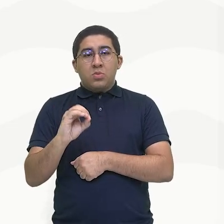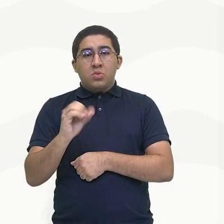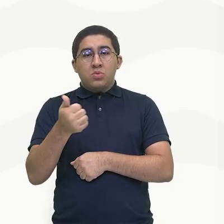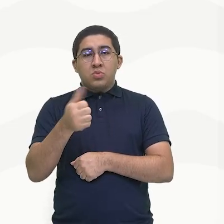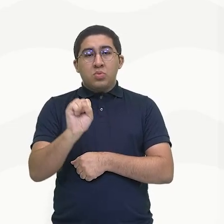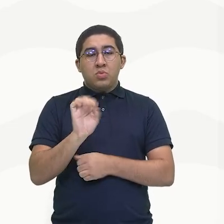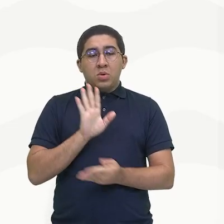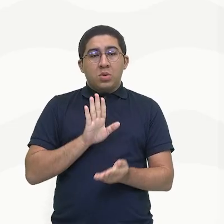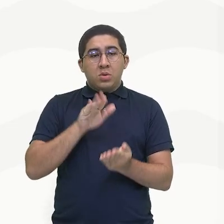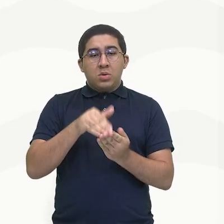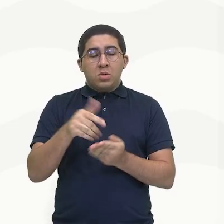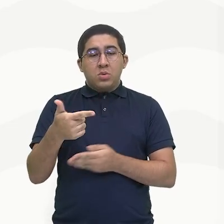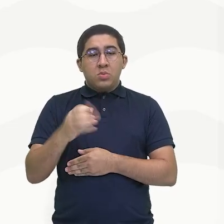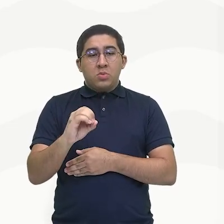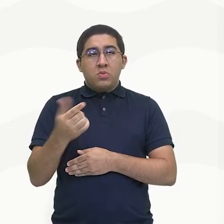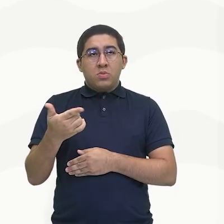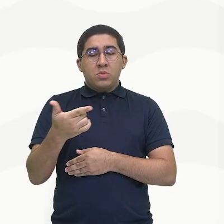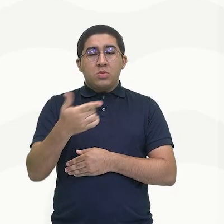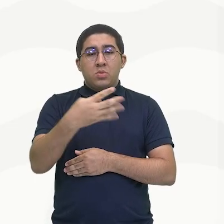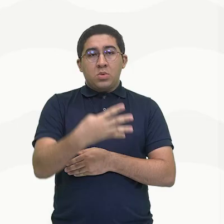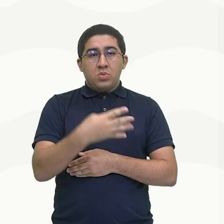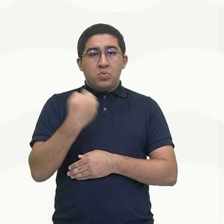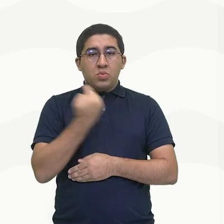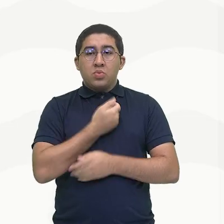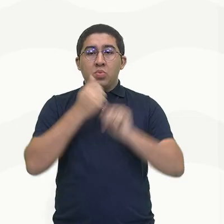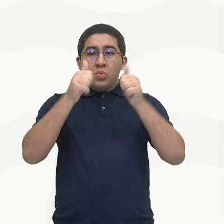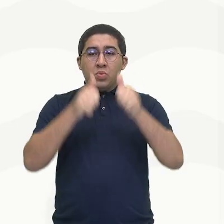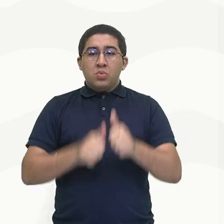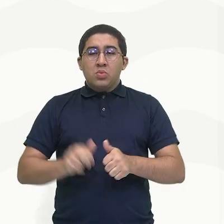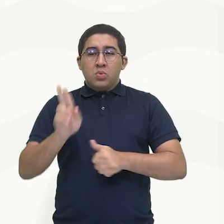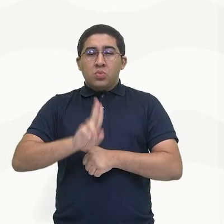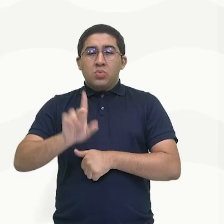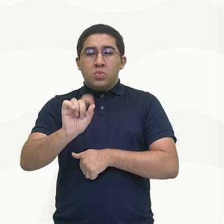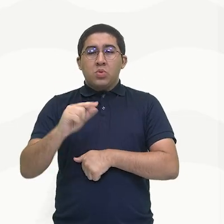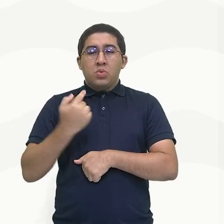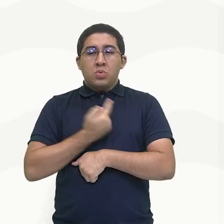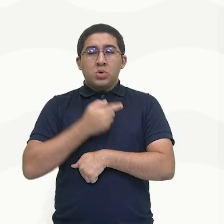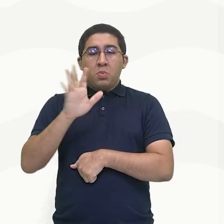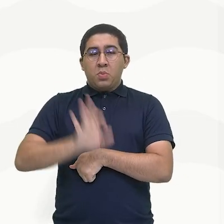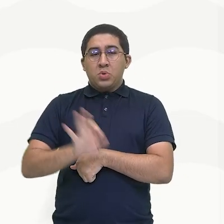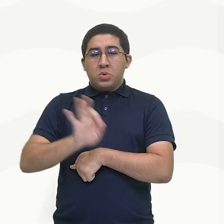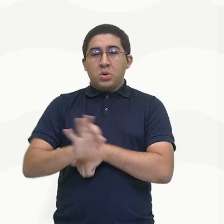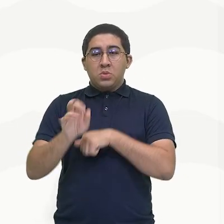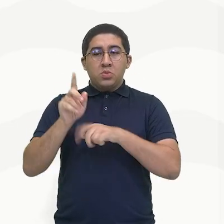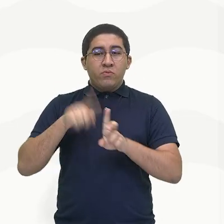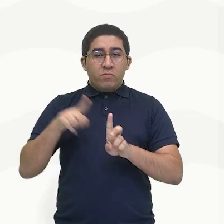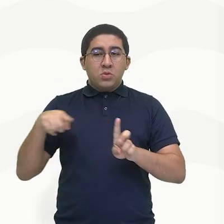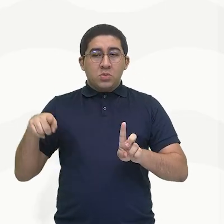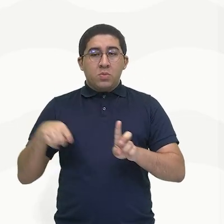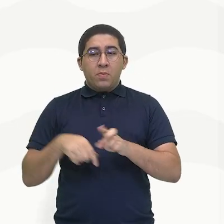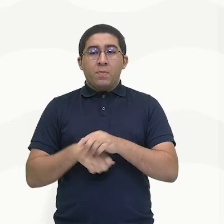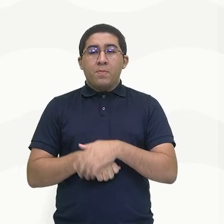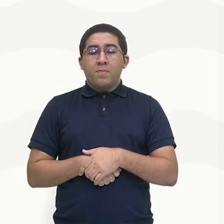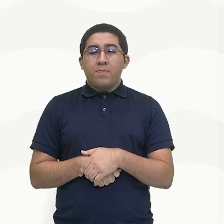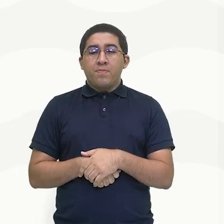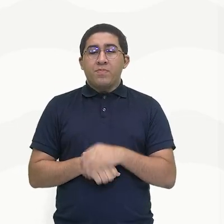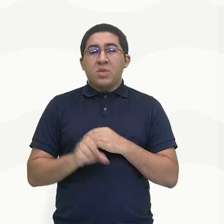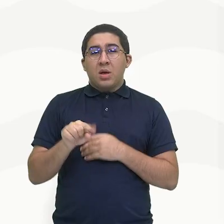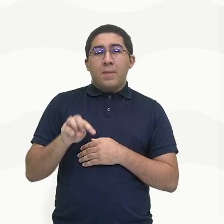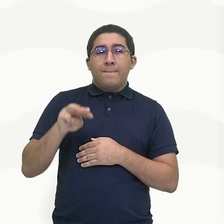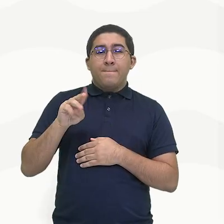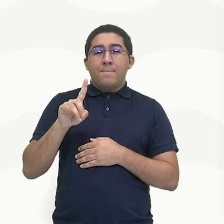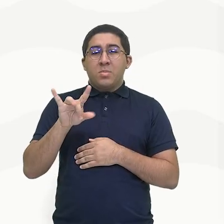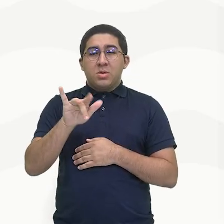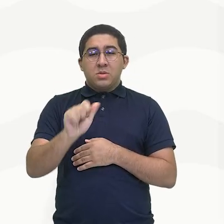Então, a gente vai analisar essa tabela utilizando, então, a nossa taxa, né, de variação, a taxa média, tá,